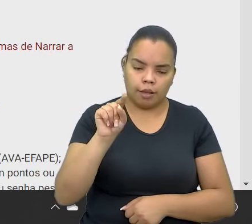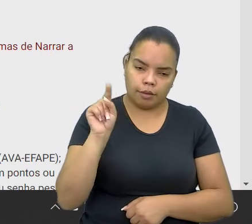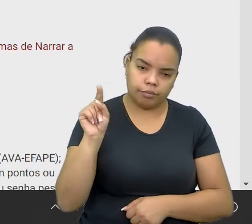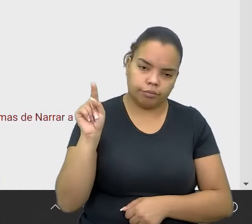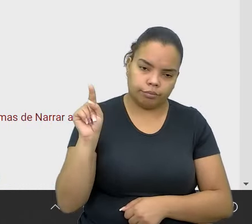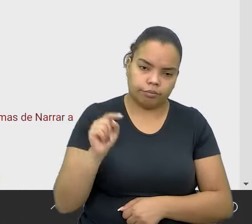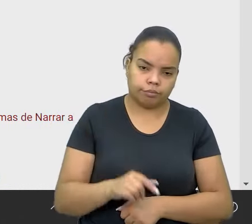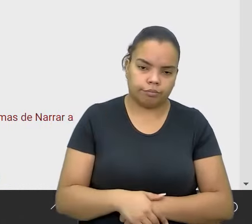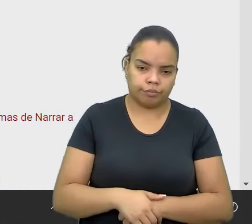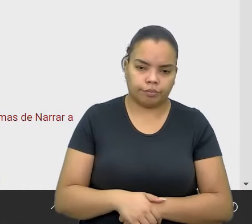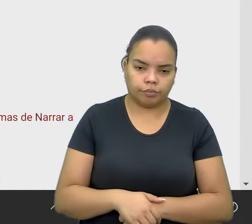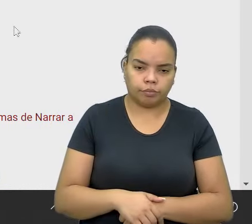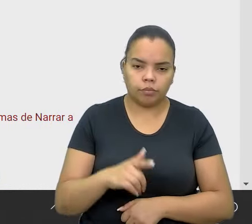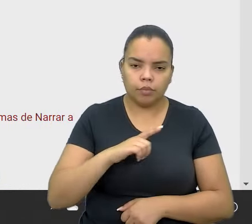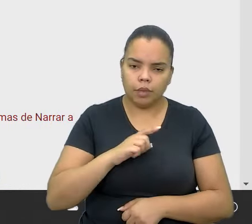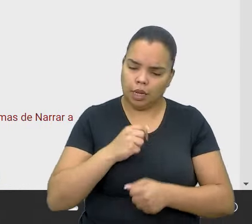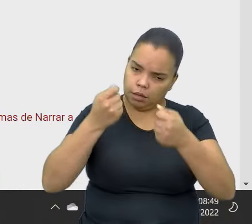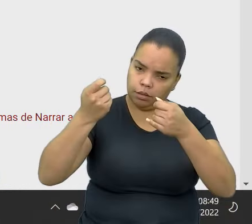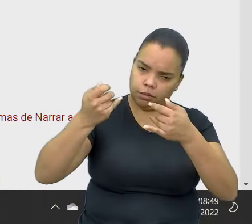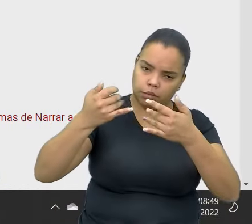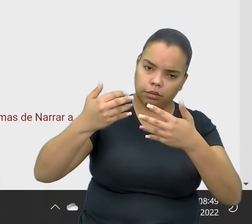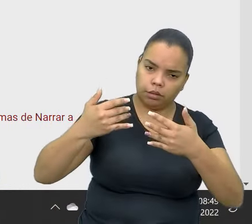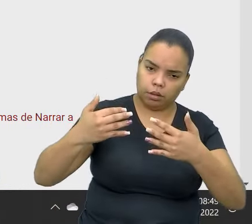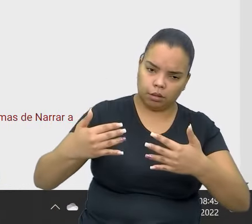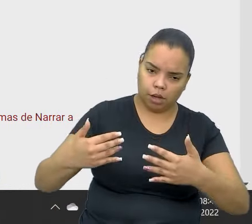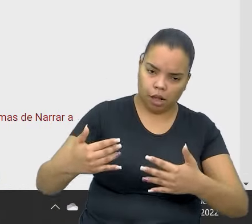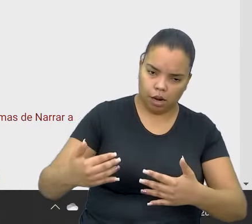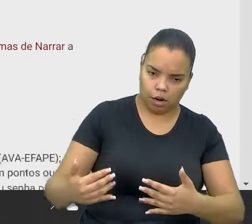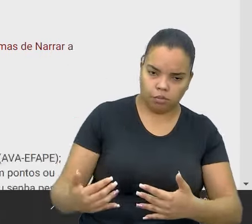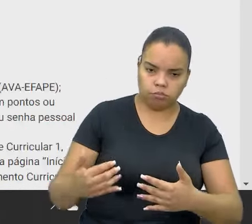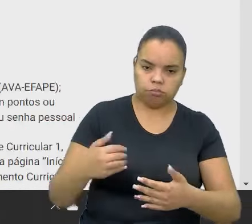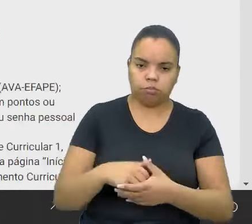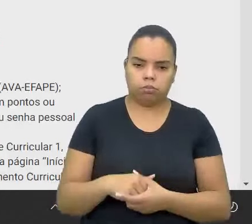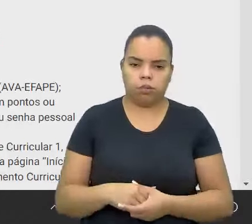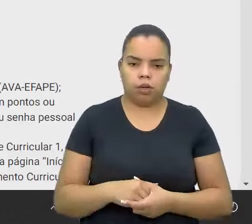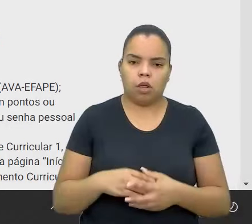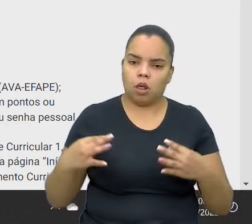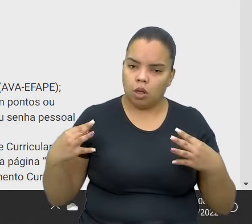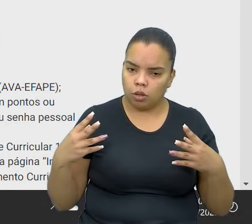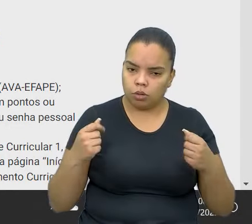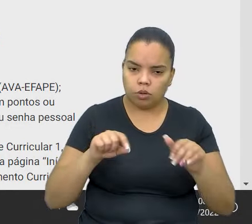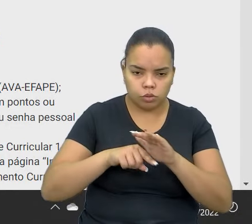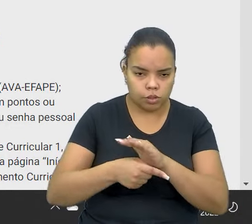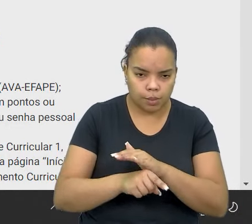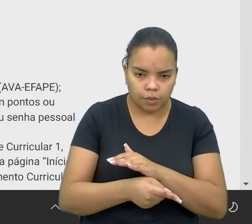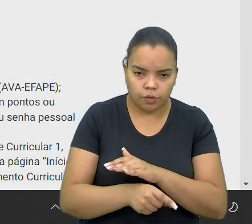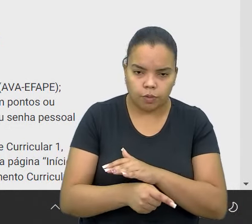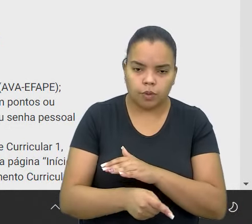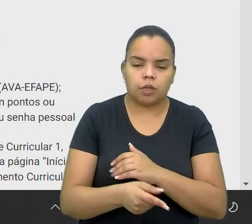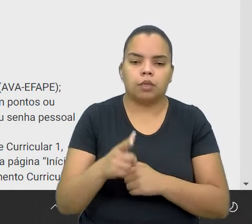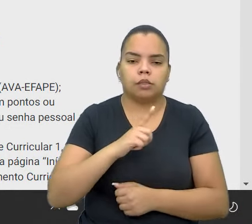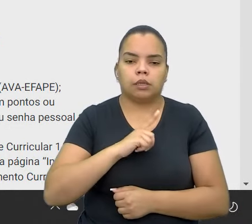ambiente. Então aqui tem um descritivo, né, da unidade curricular, todos os aprofundamentos que existem, né, até o